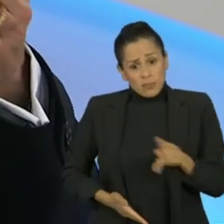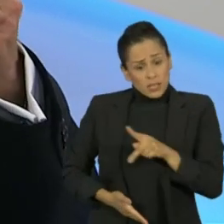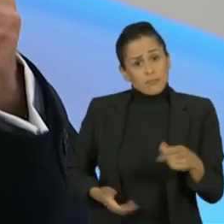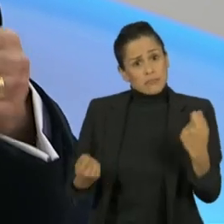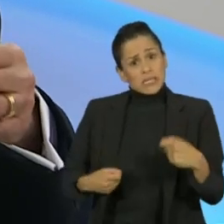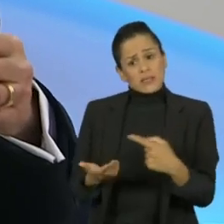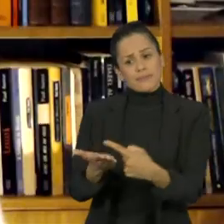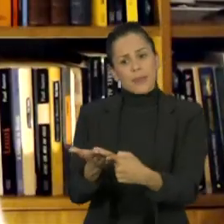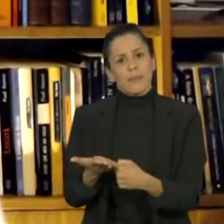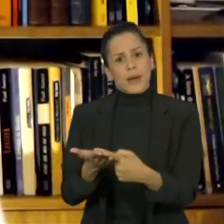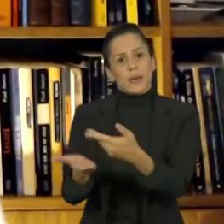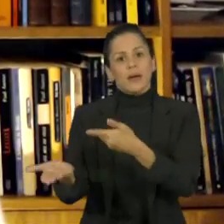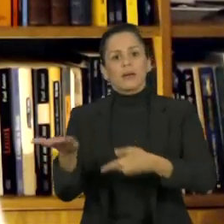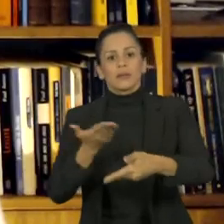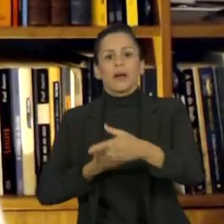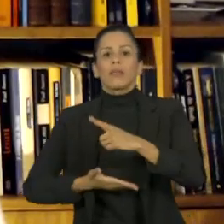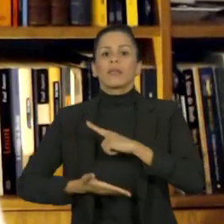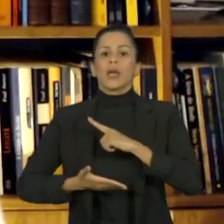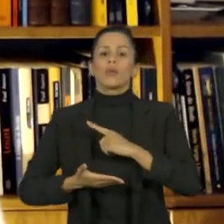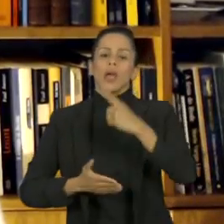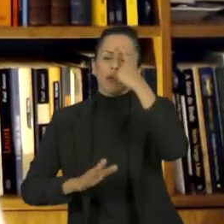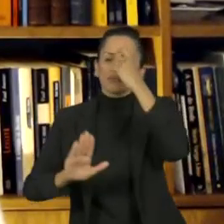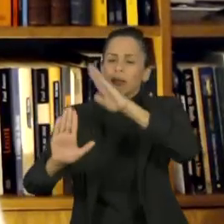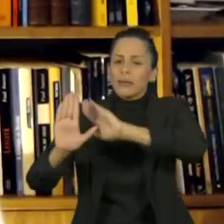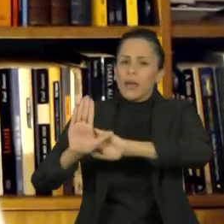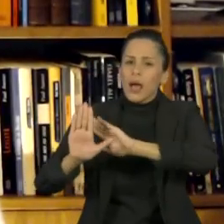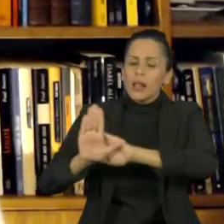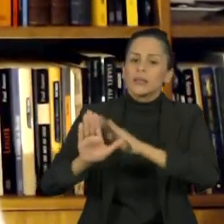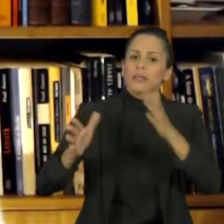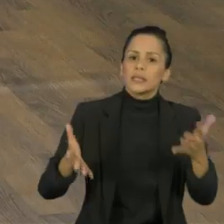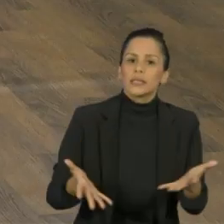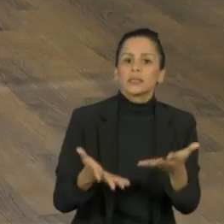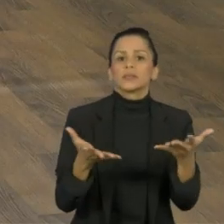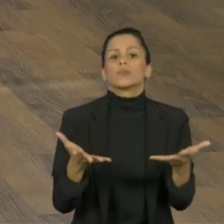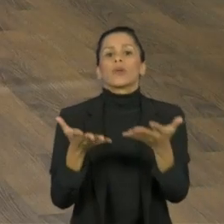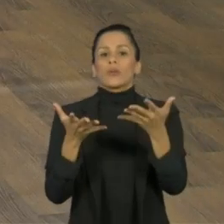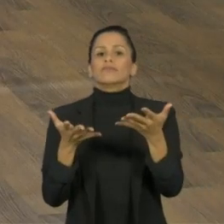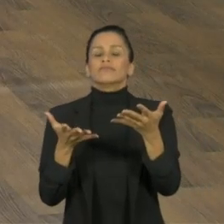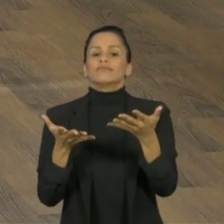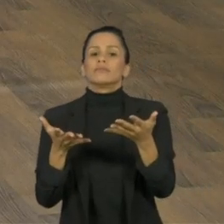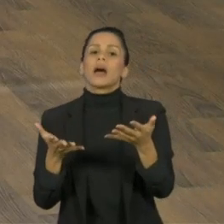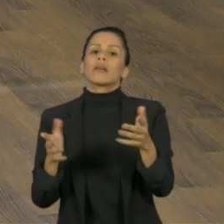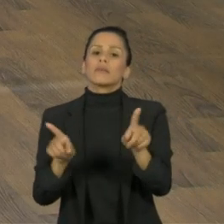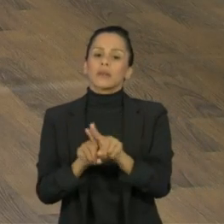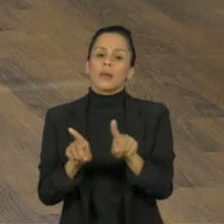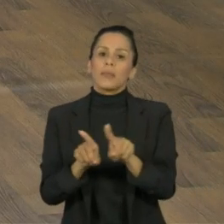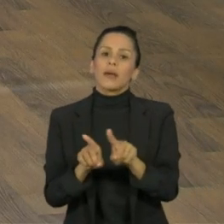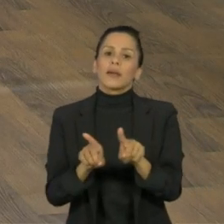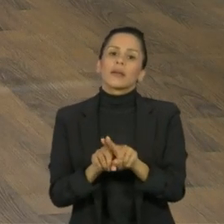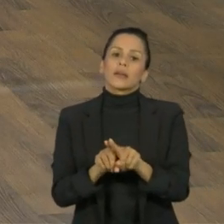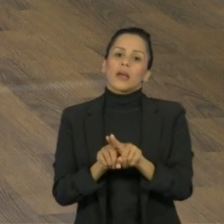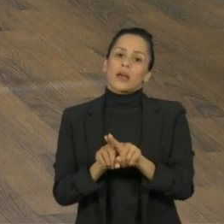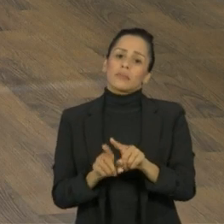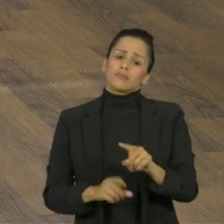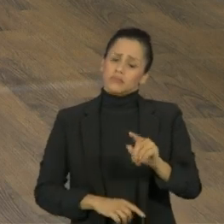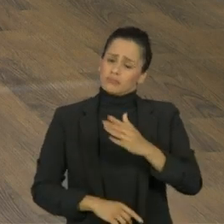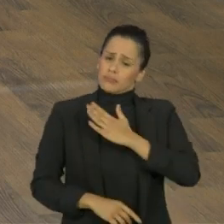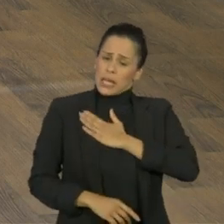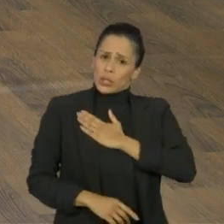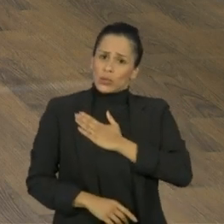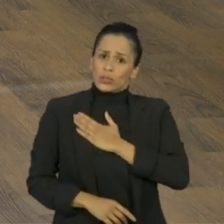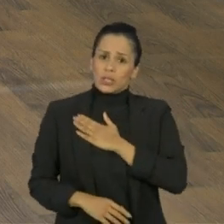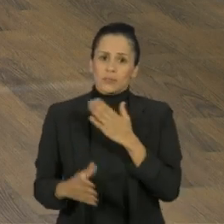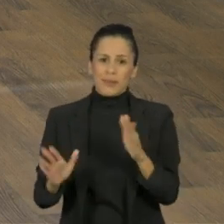por idealismo, patriotismo e pelo interesse público. A ideia de que fazer política é